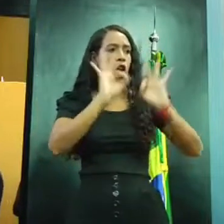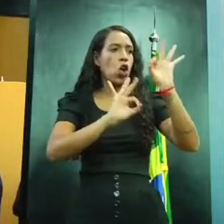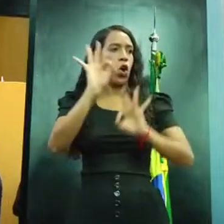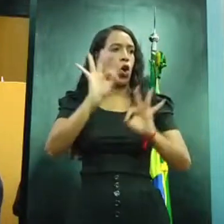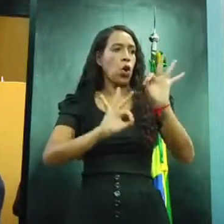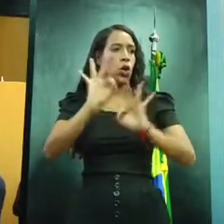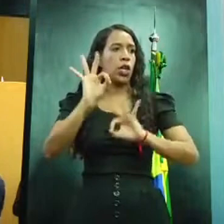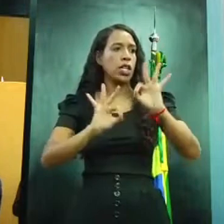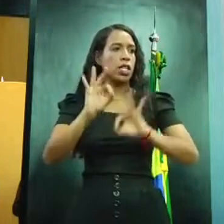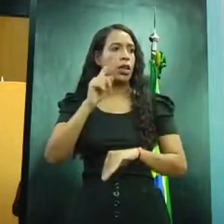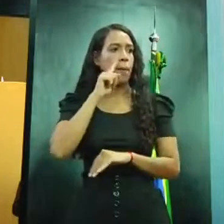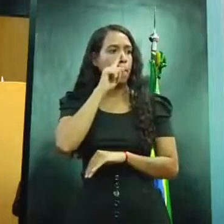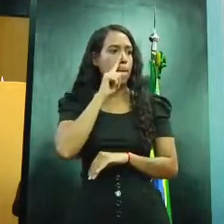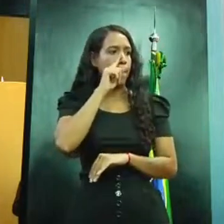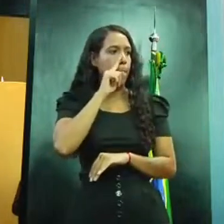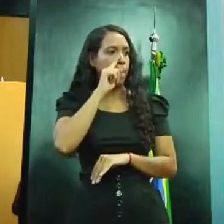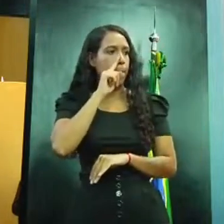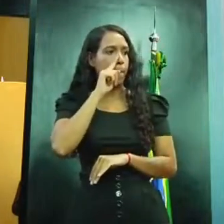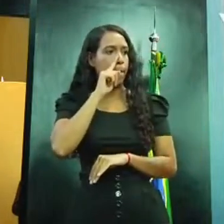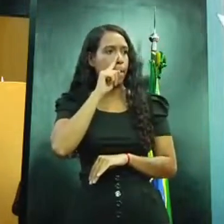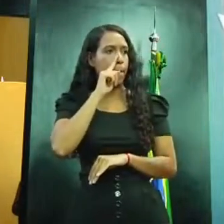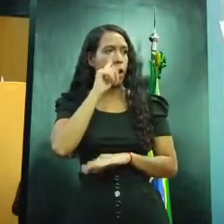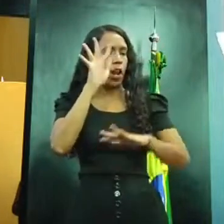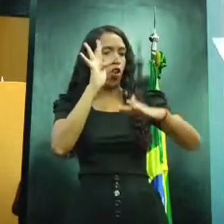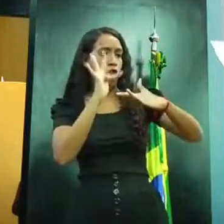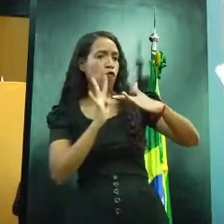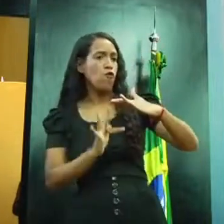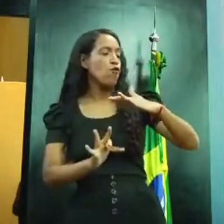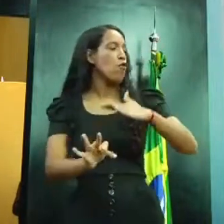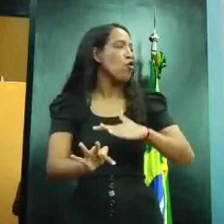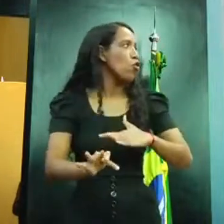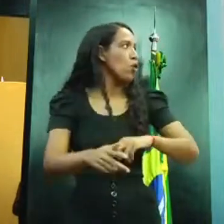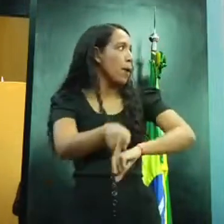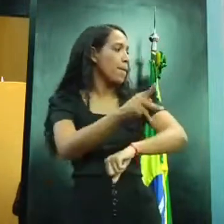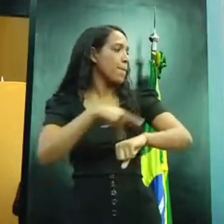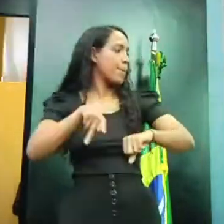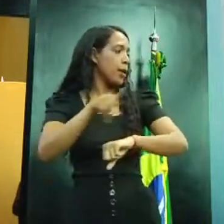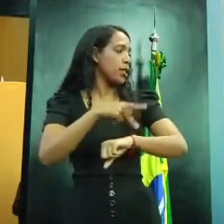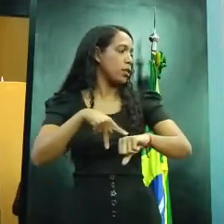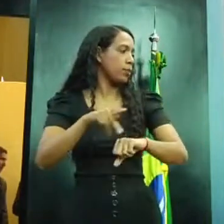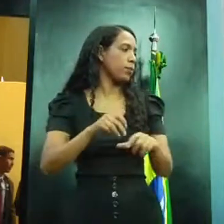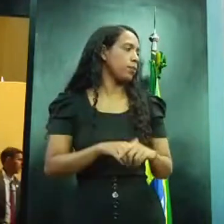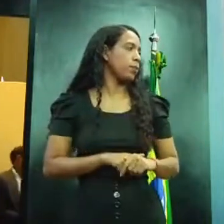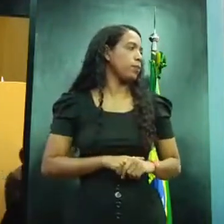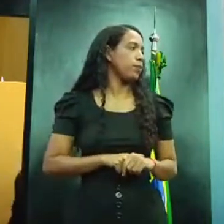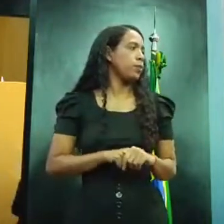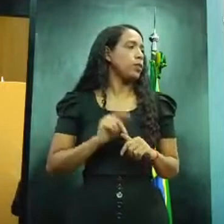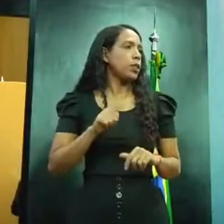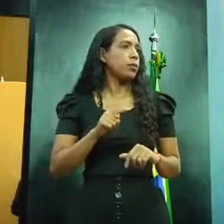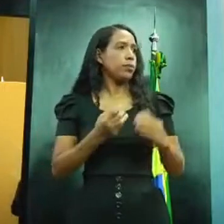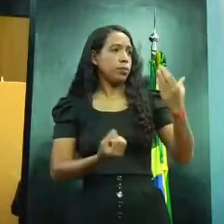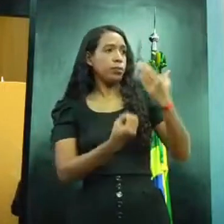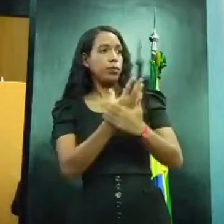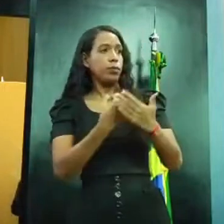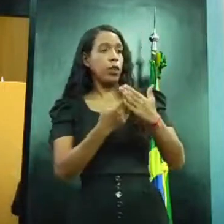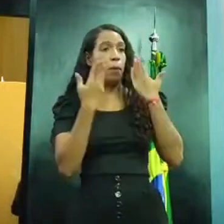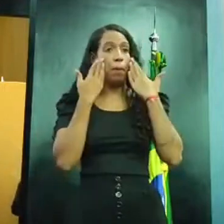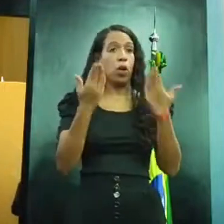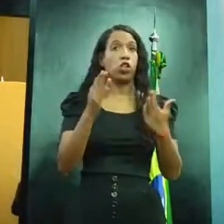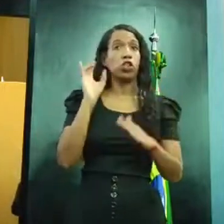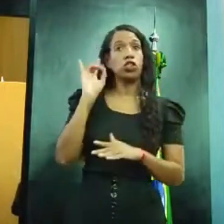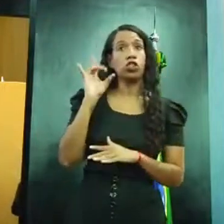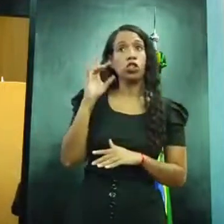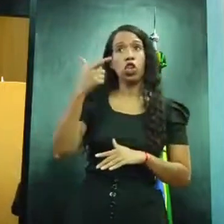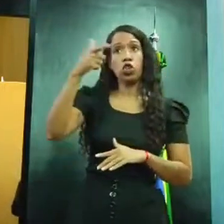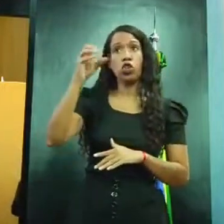comunista perigosa. É o Fundo Monetário Internacional. Essa publicação aponta que apenas